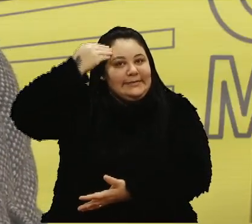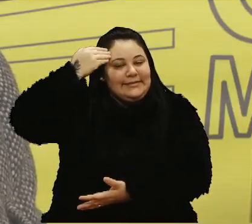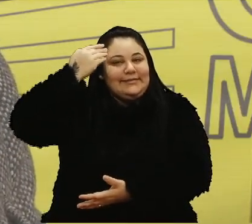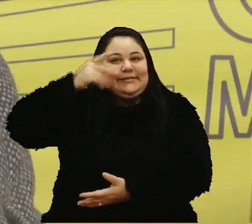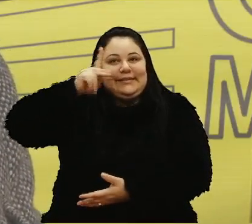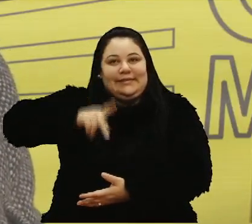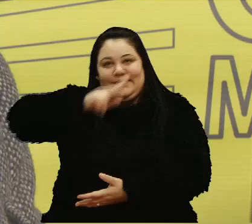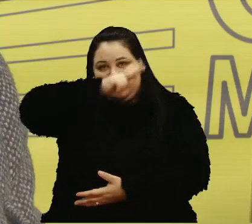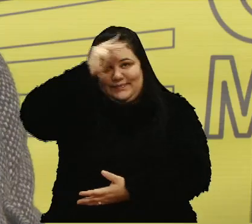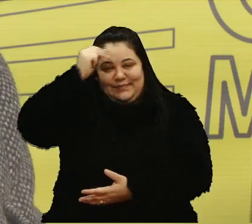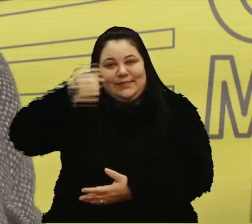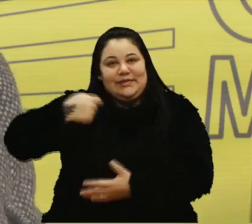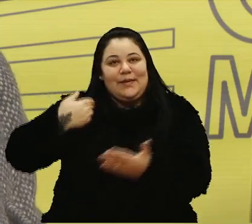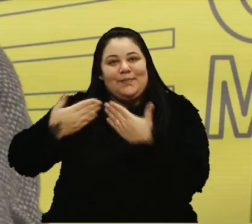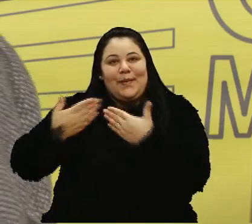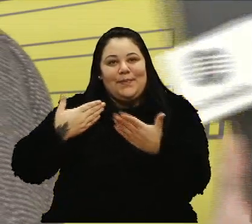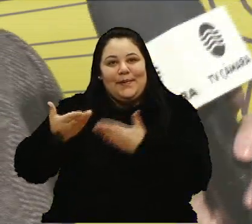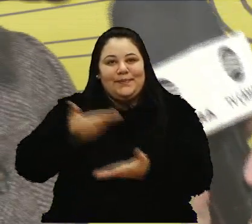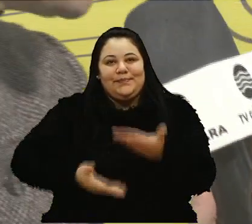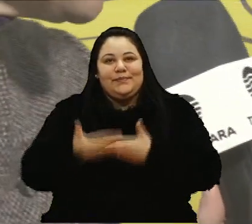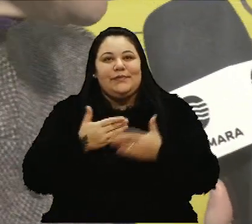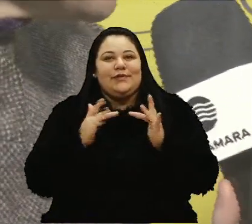têm que dialogar, têm que passar a conversar.